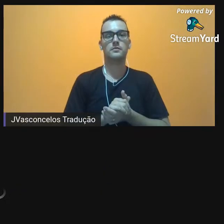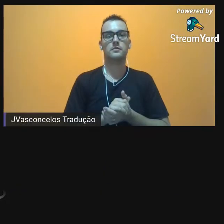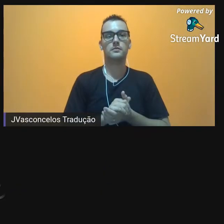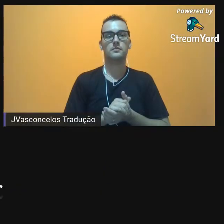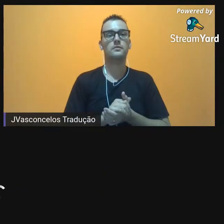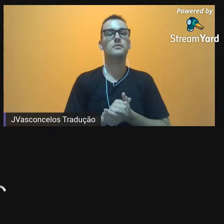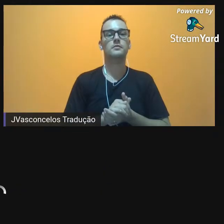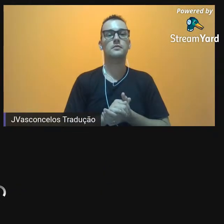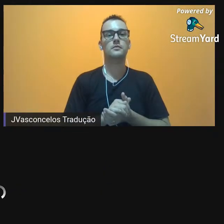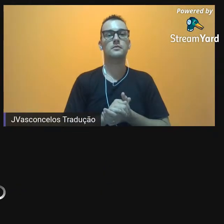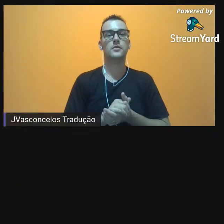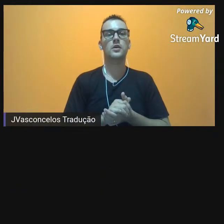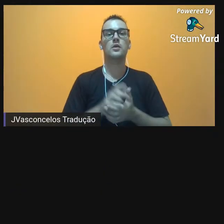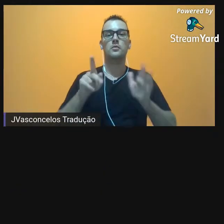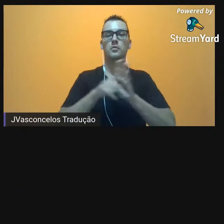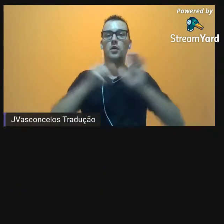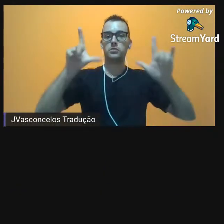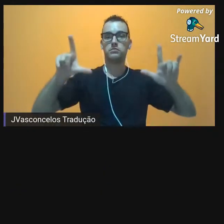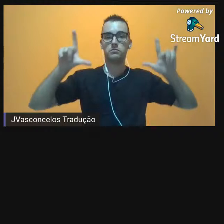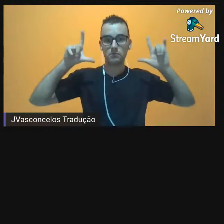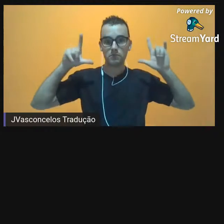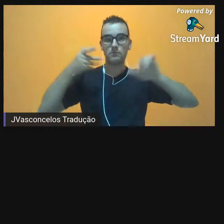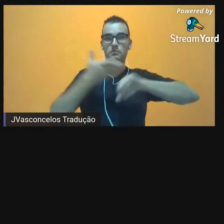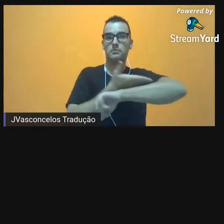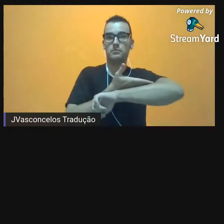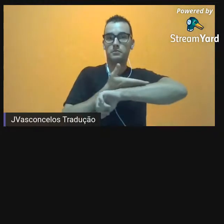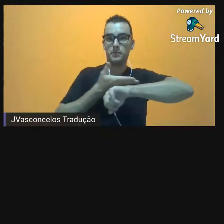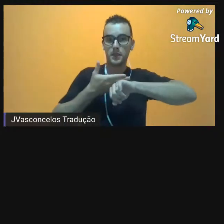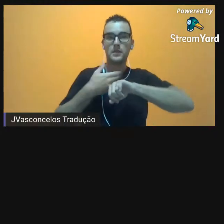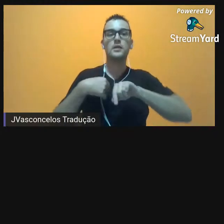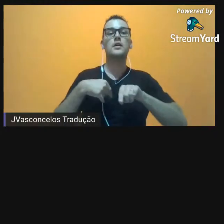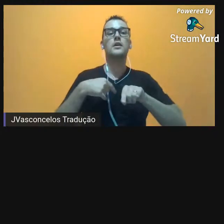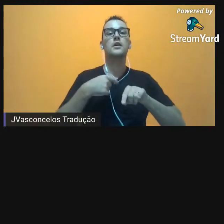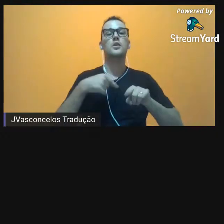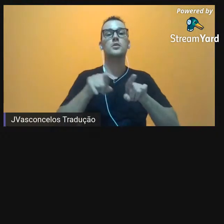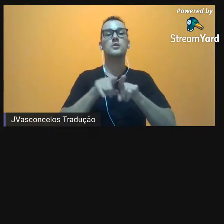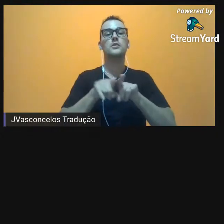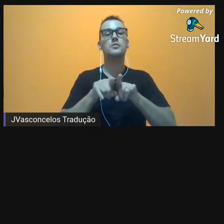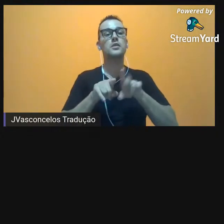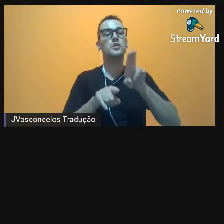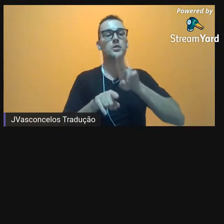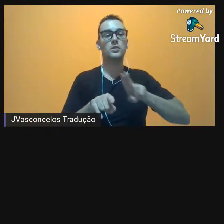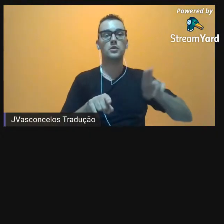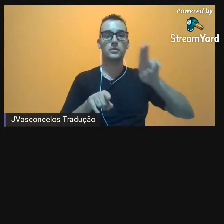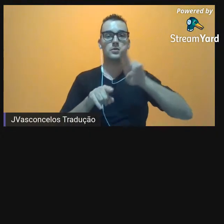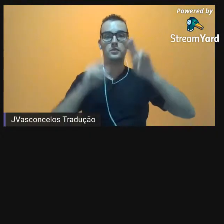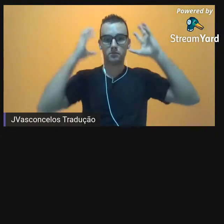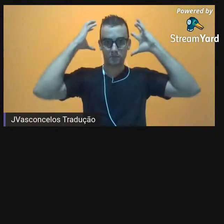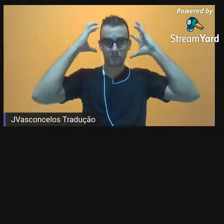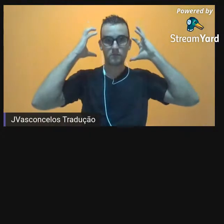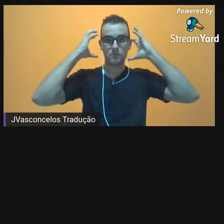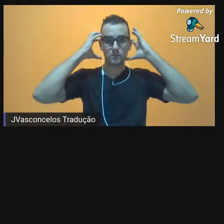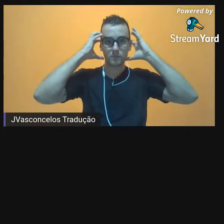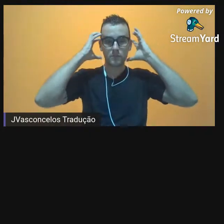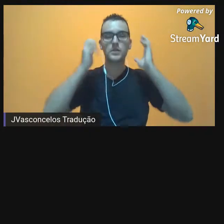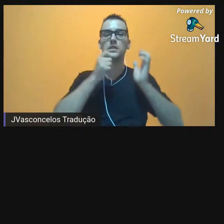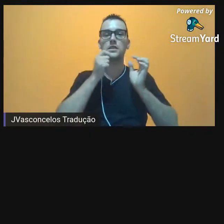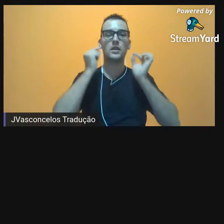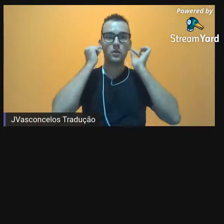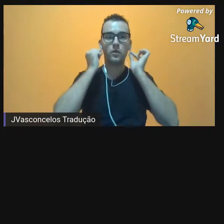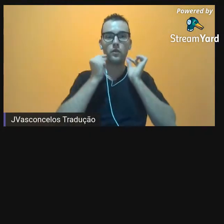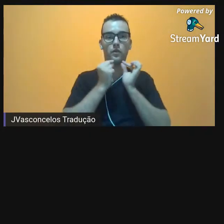fundo, é uma parede branca e também estou fazendo uso de um headphone sem fio.